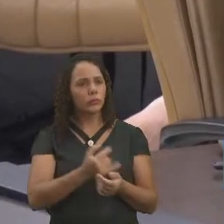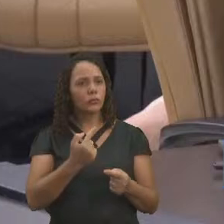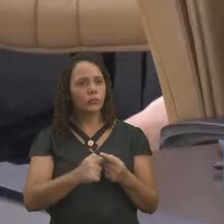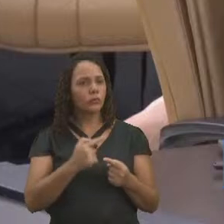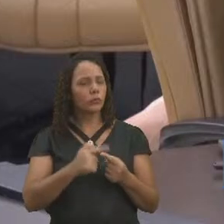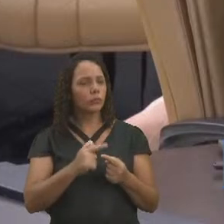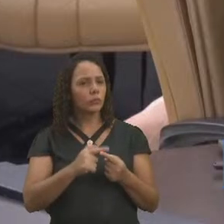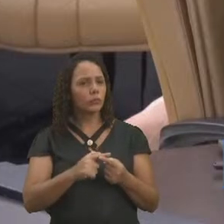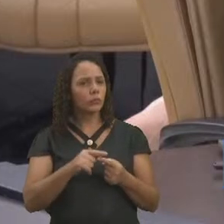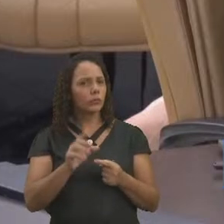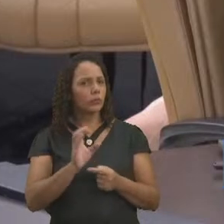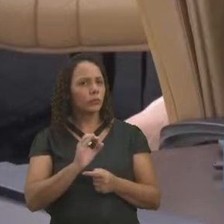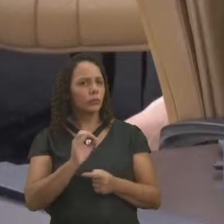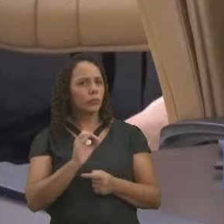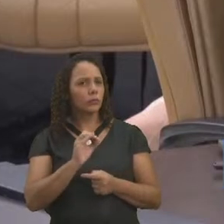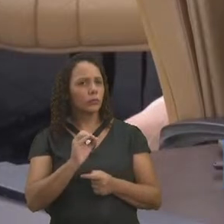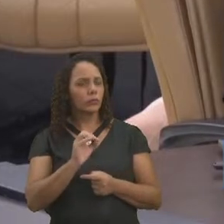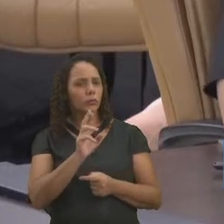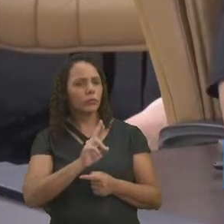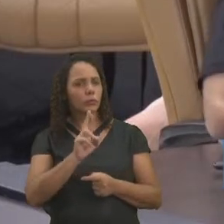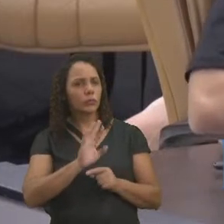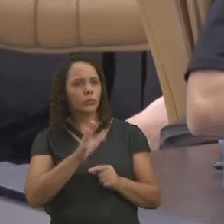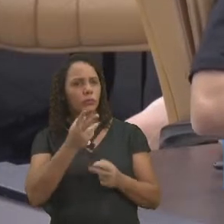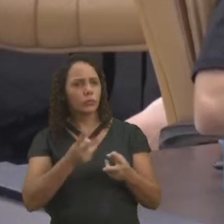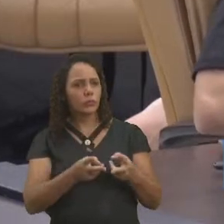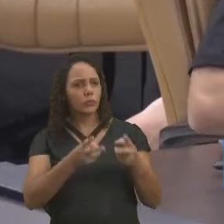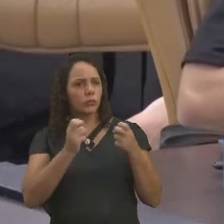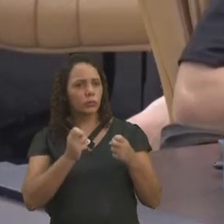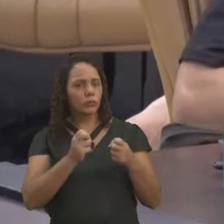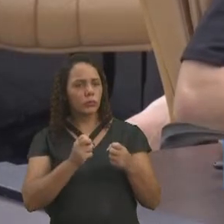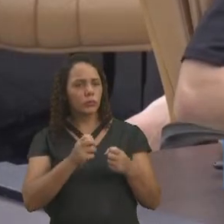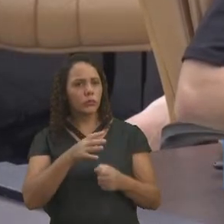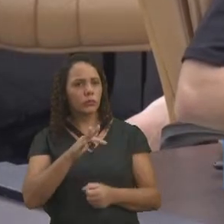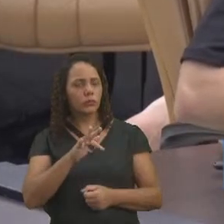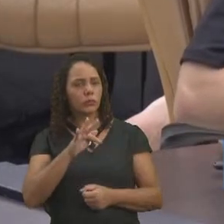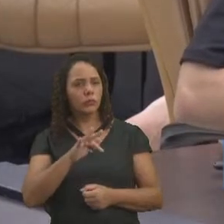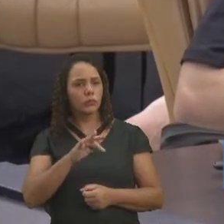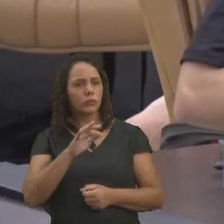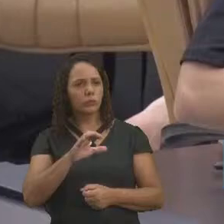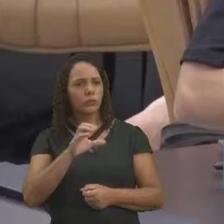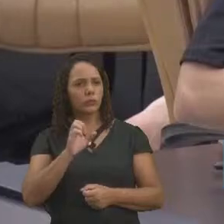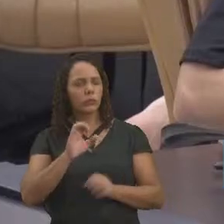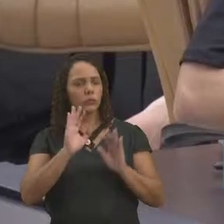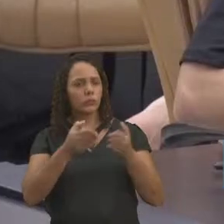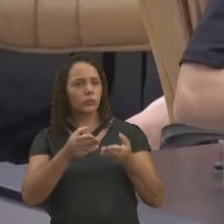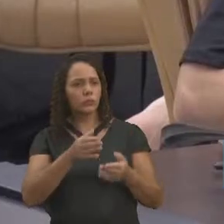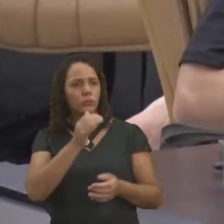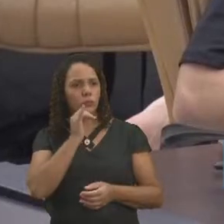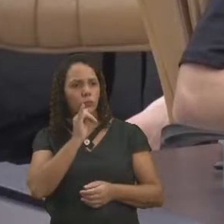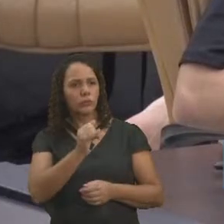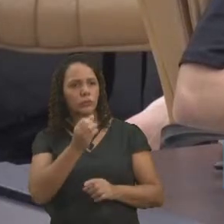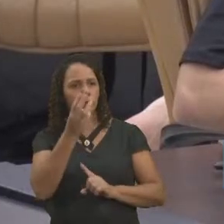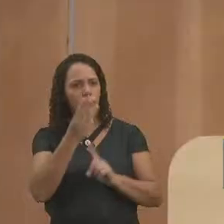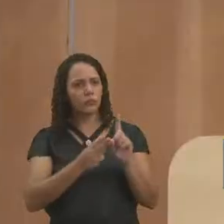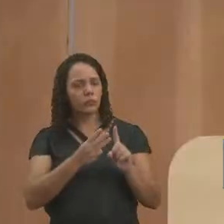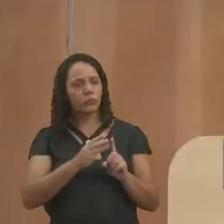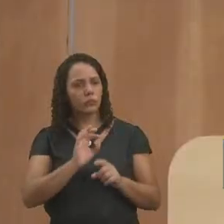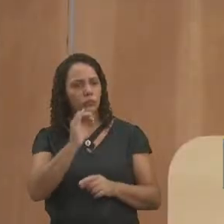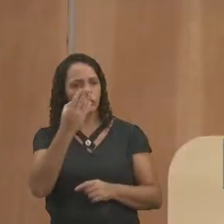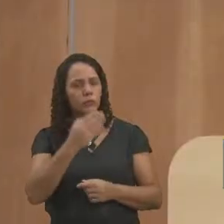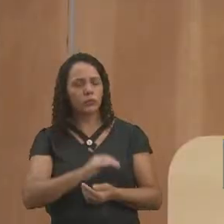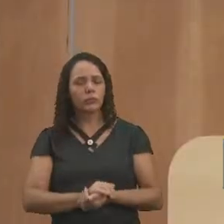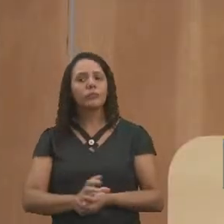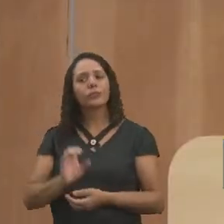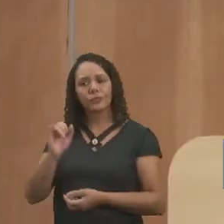trava fiscal não foi acionada quando se notou, e dado que o TCE já avisou no segundo trimestre e no terceiro trimestre que isso ia acontecer? Sim, existe a